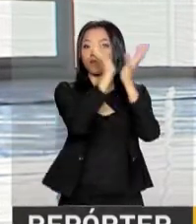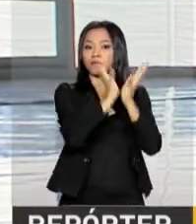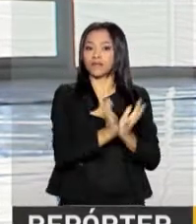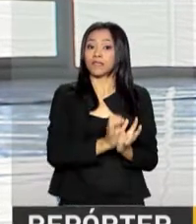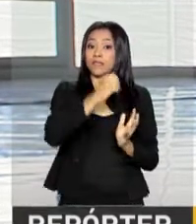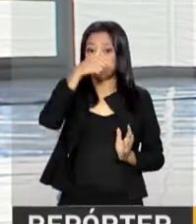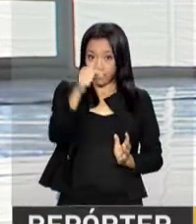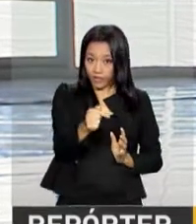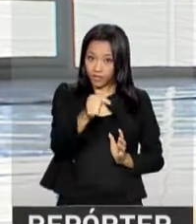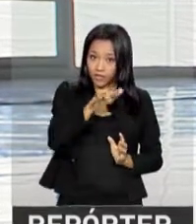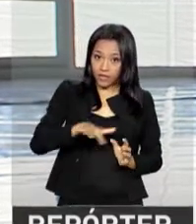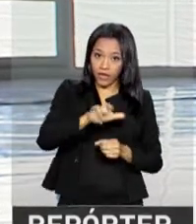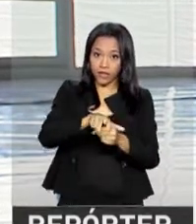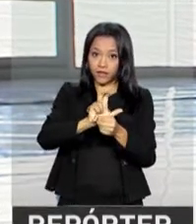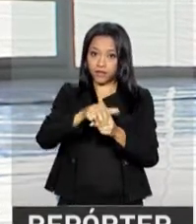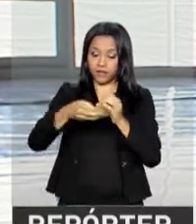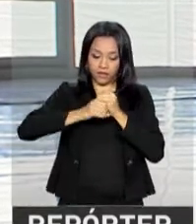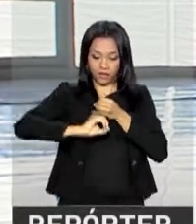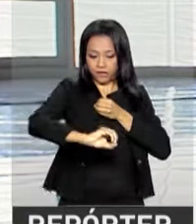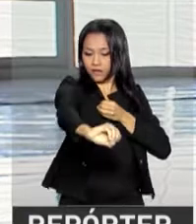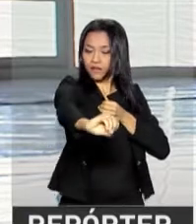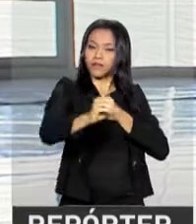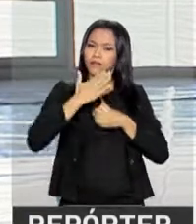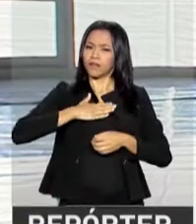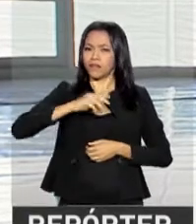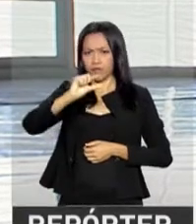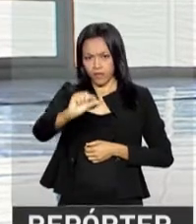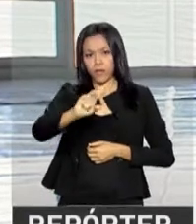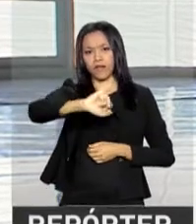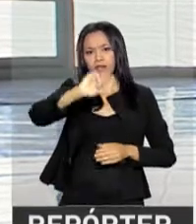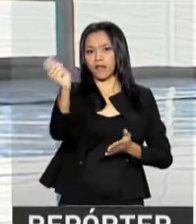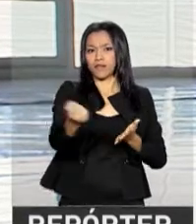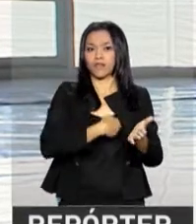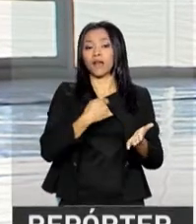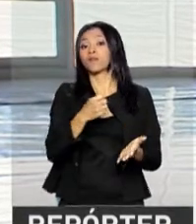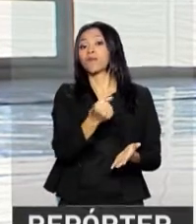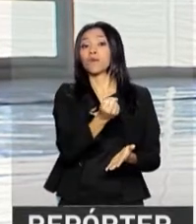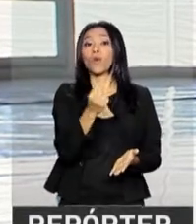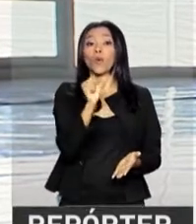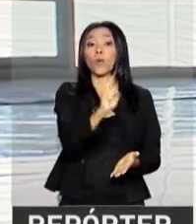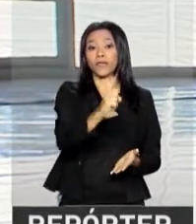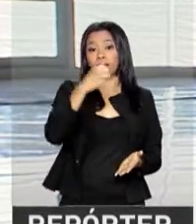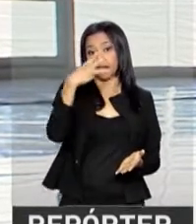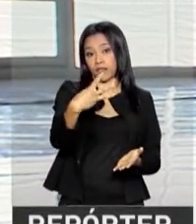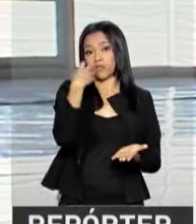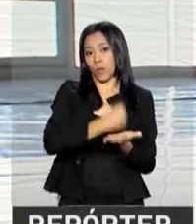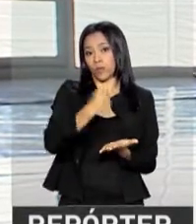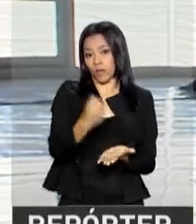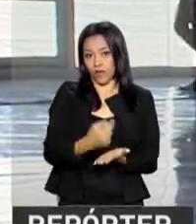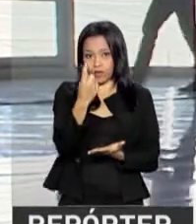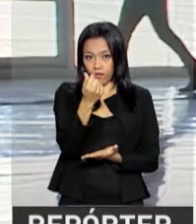área de saneamento básico nesta cerimônia de daqui a pouco será serão assinados 83 contratos no valor de 1 bilhão